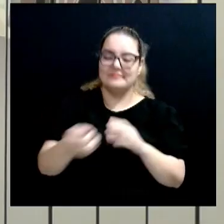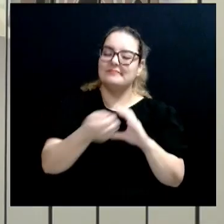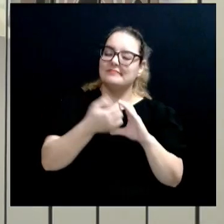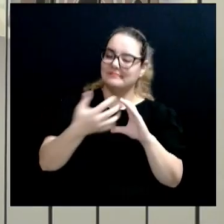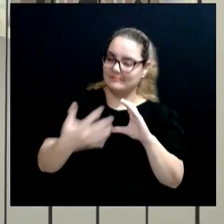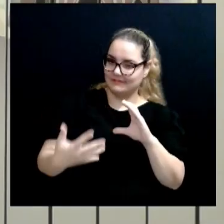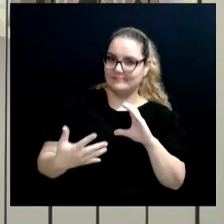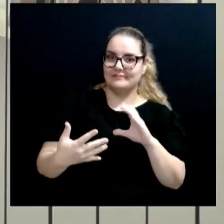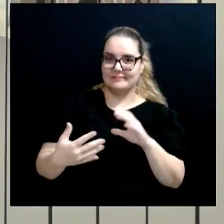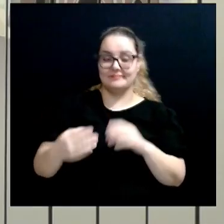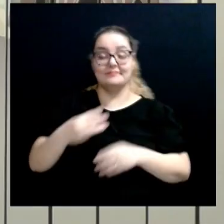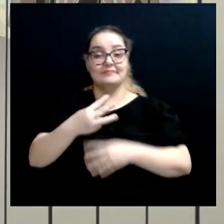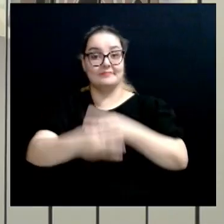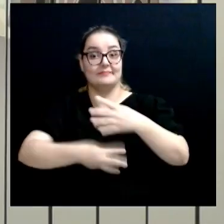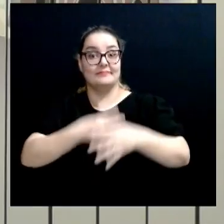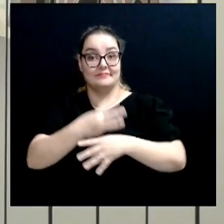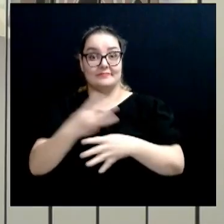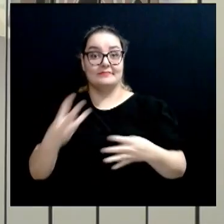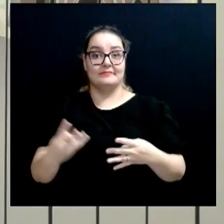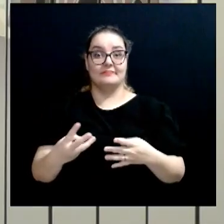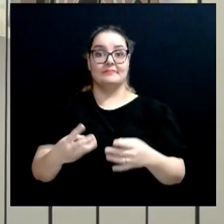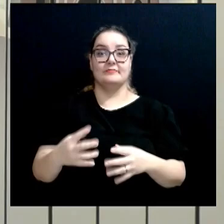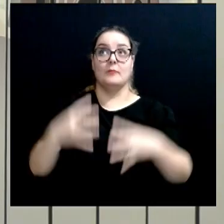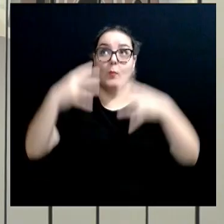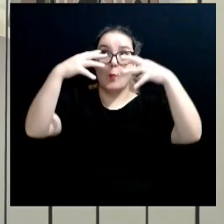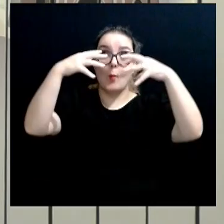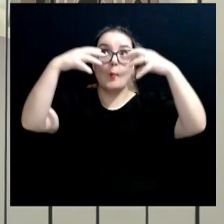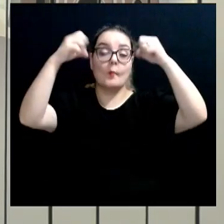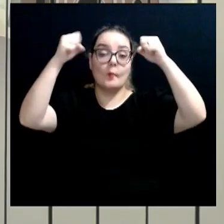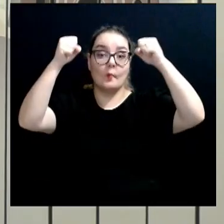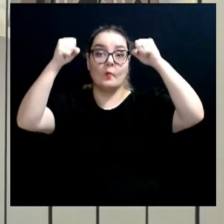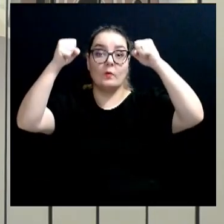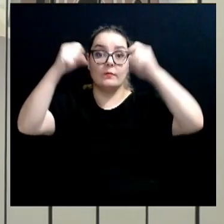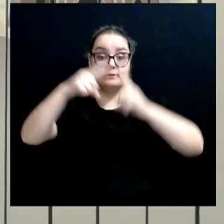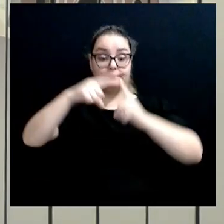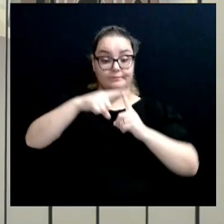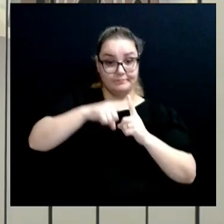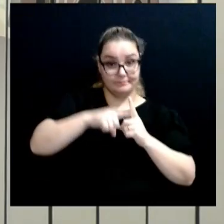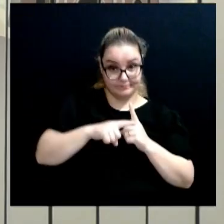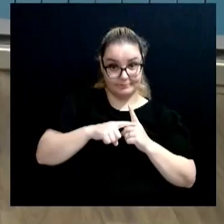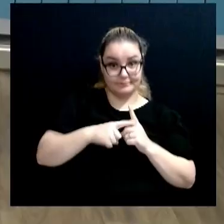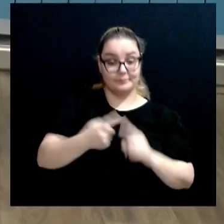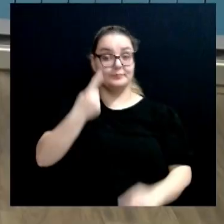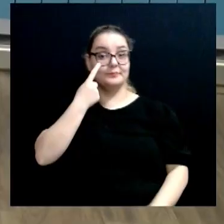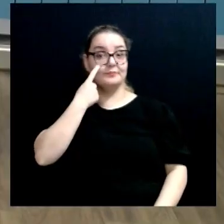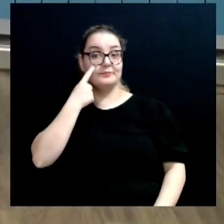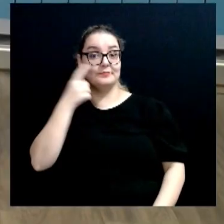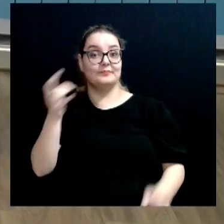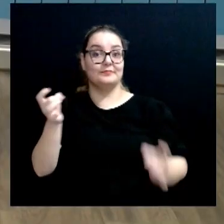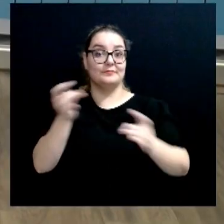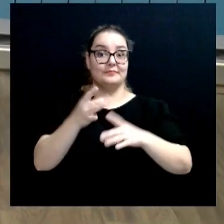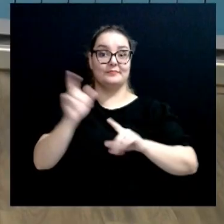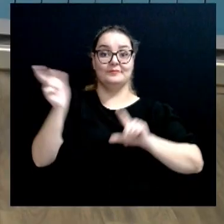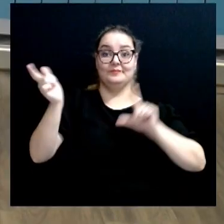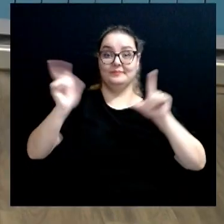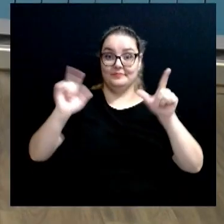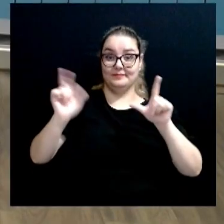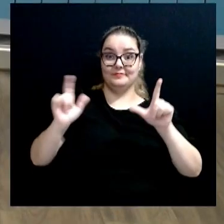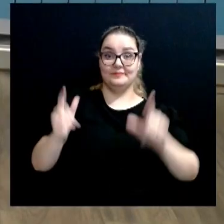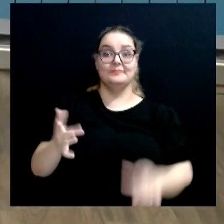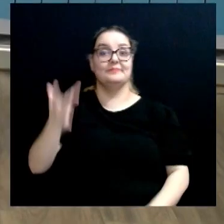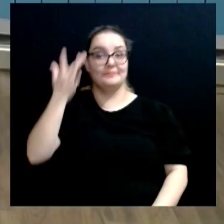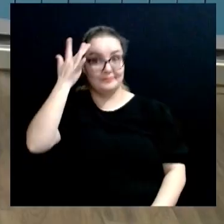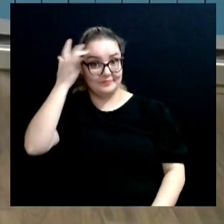estação, tá? Tempo seco e temperaturas baixas. Olha só, elas já estão aqui na minha tela. Então para amanhã, terça-feira,